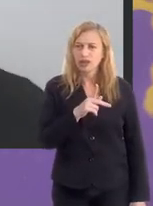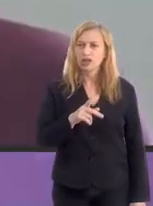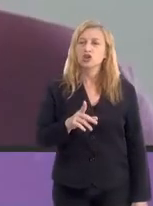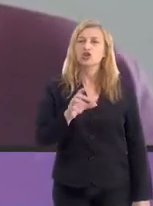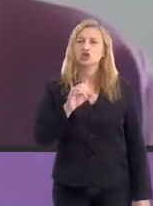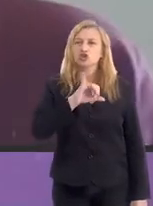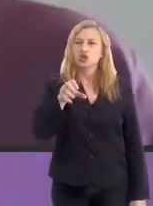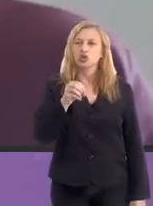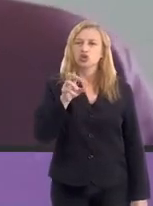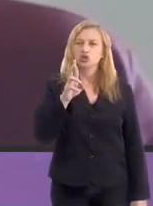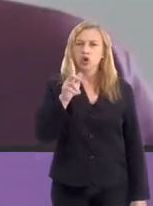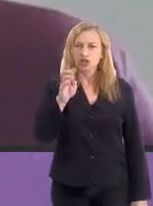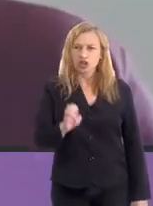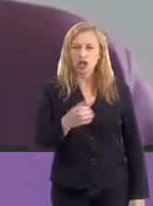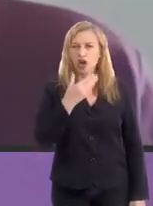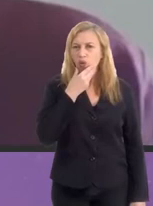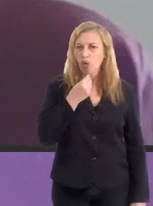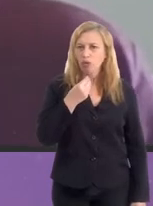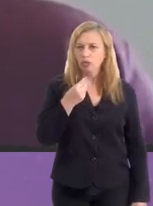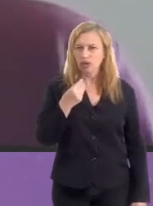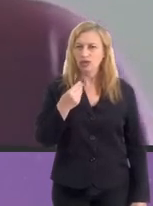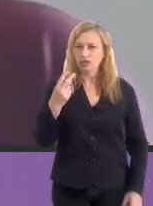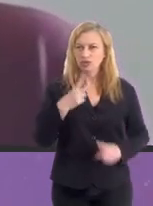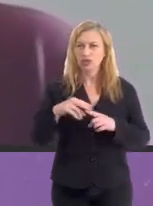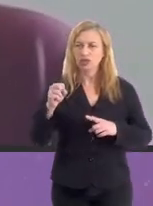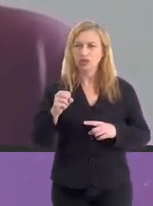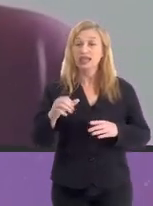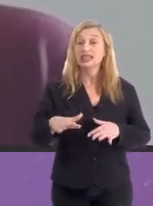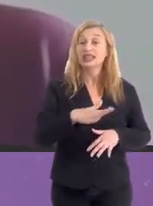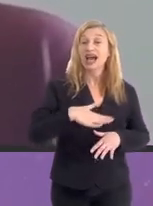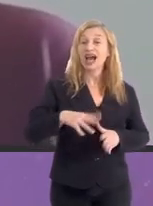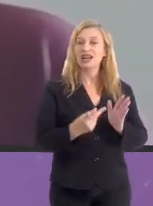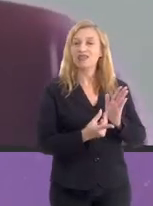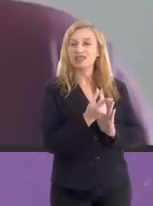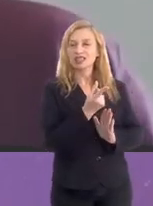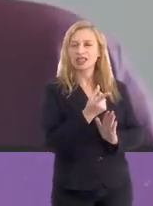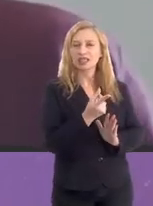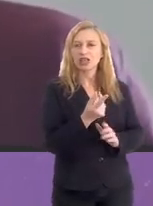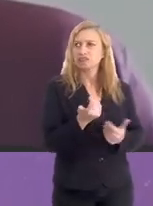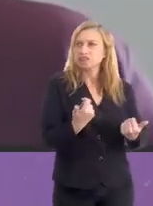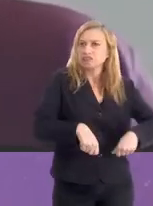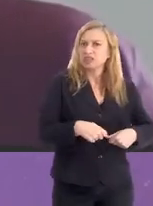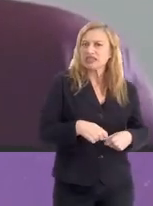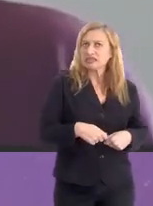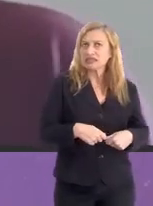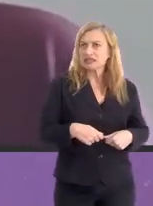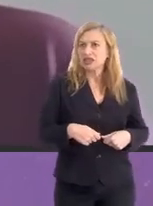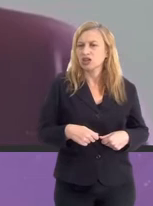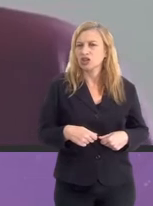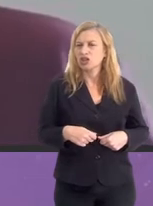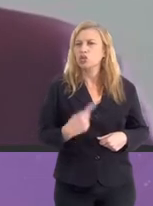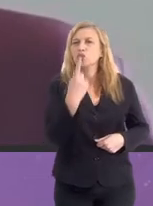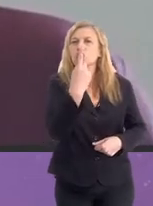não o odor salgado é um homem vitorioso do mercado financeiro é um homem vitorioso que não precisa